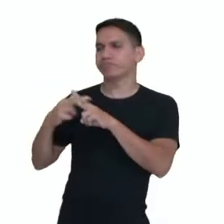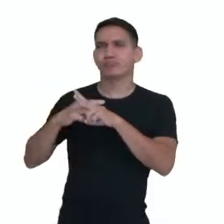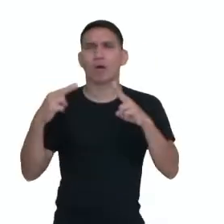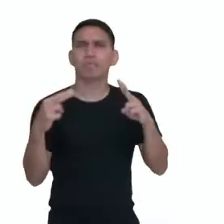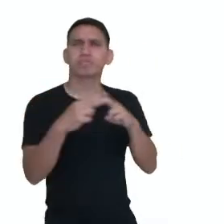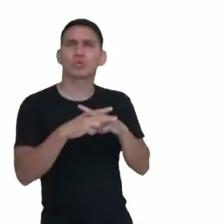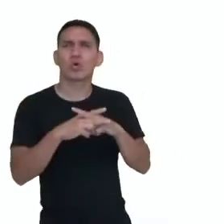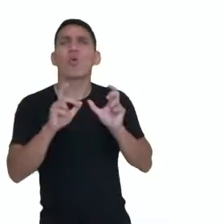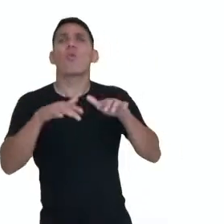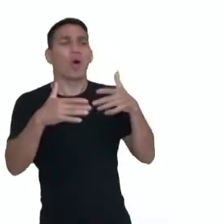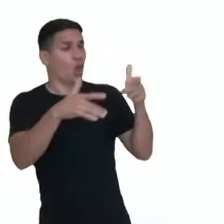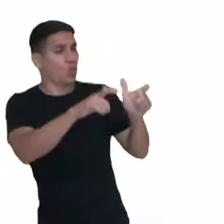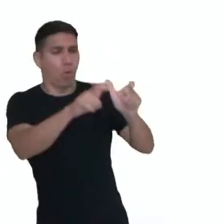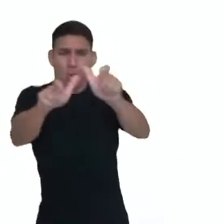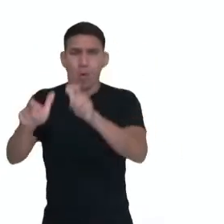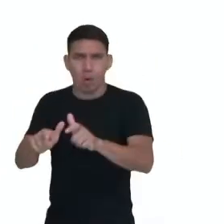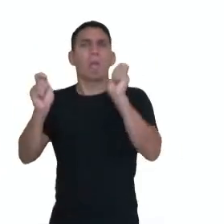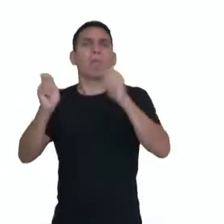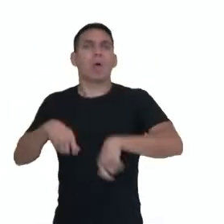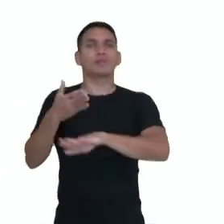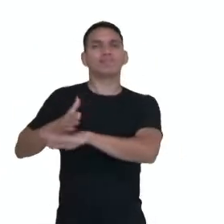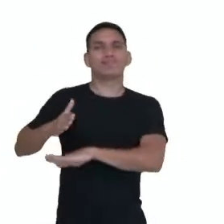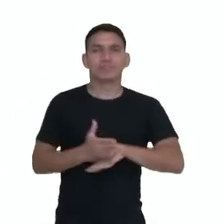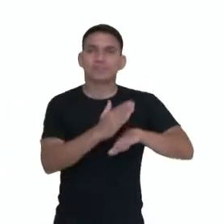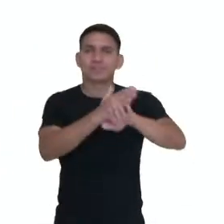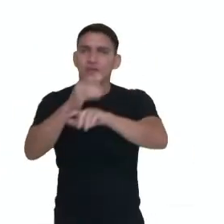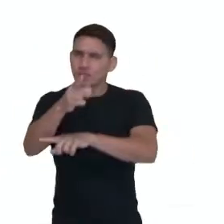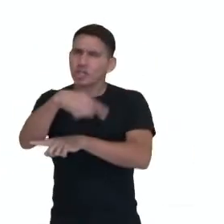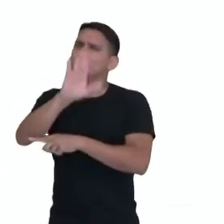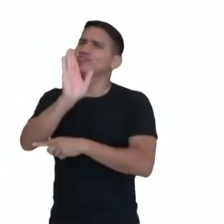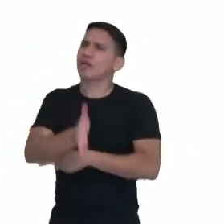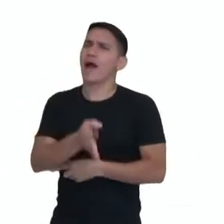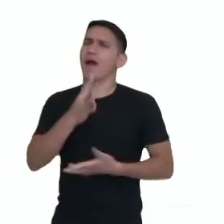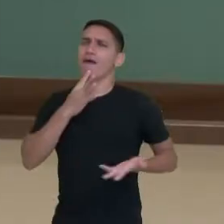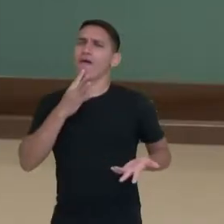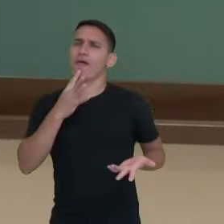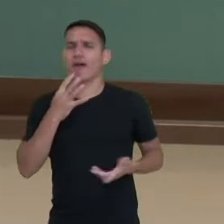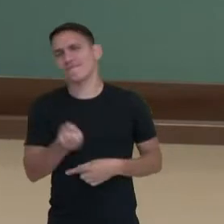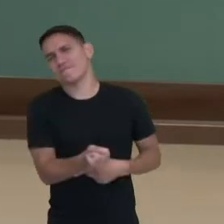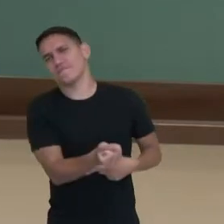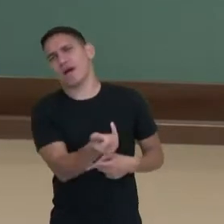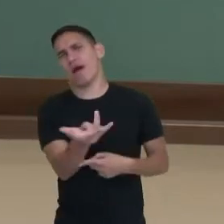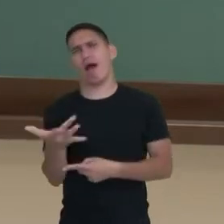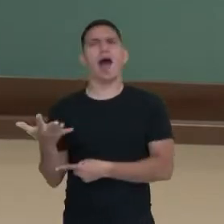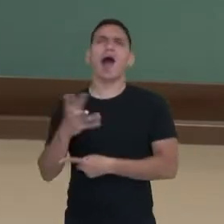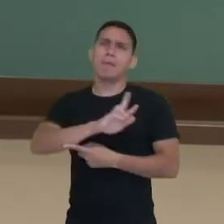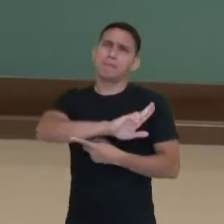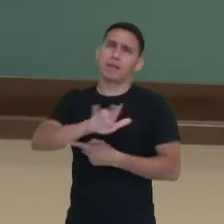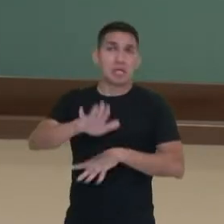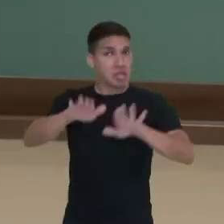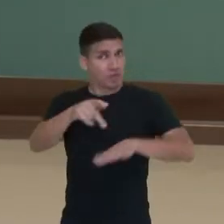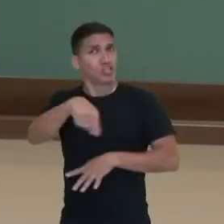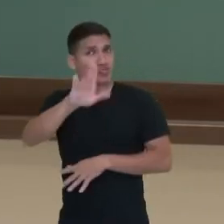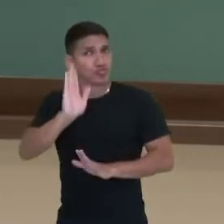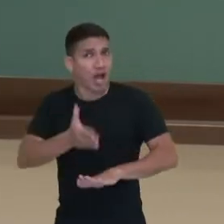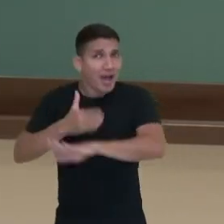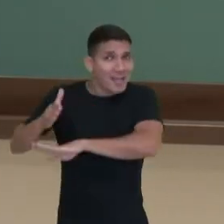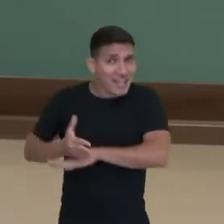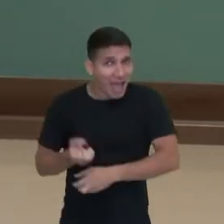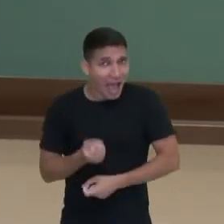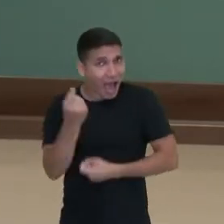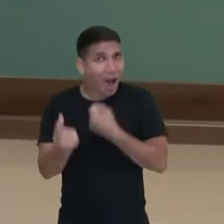locais elas podem ser praticadas, Você já deve conhecer várias lutas, talvez já tenha até praticado